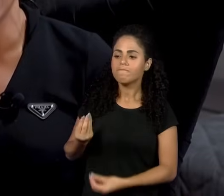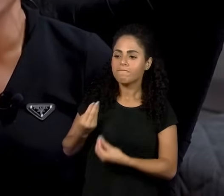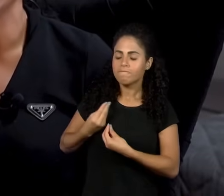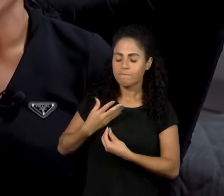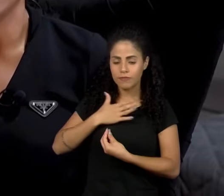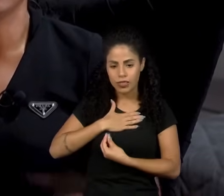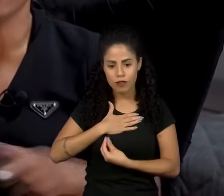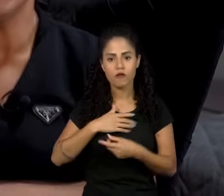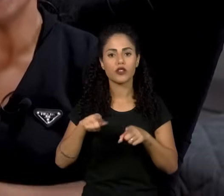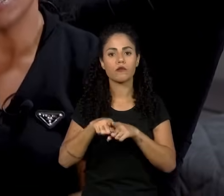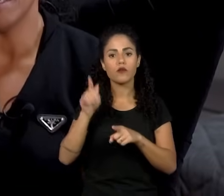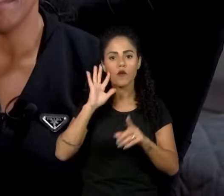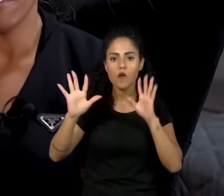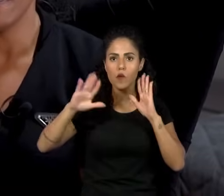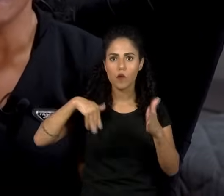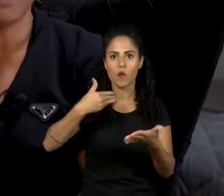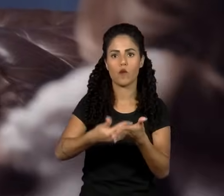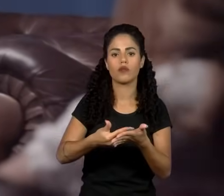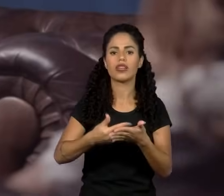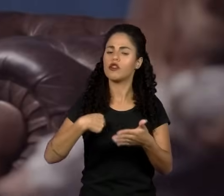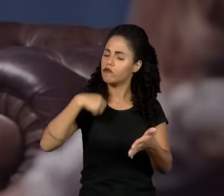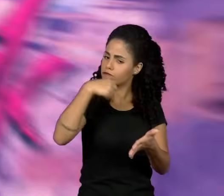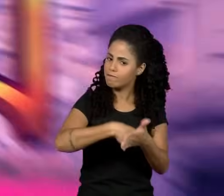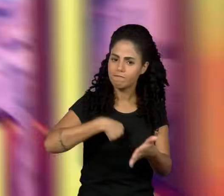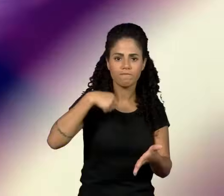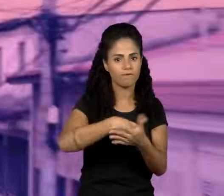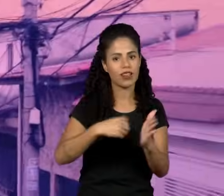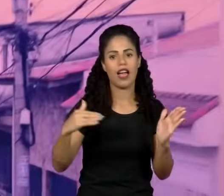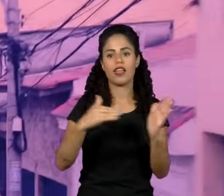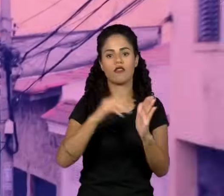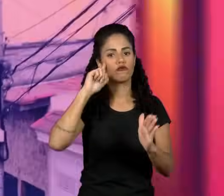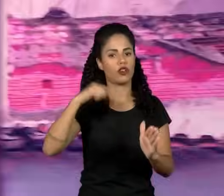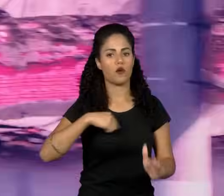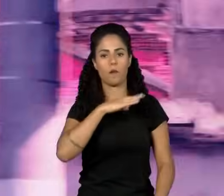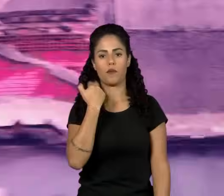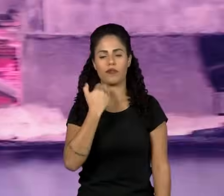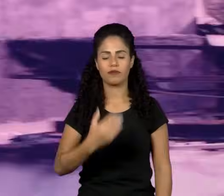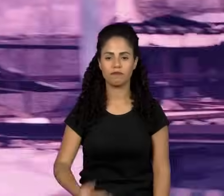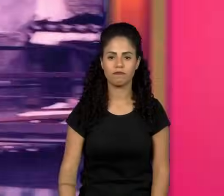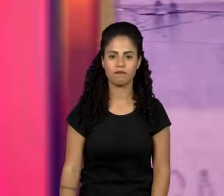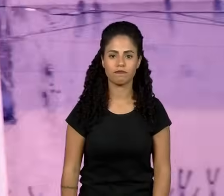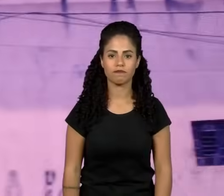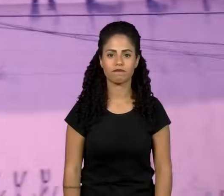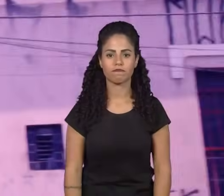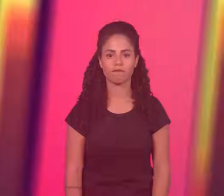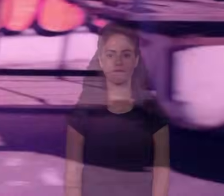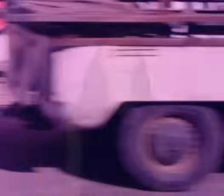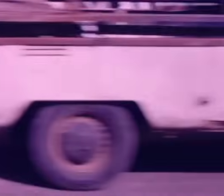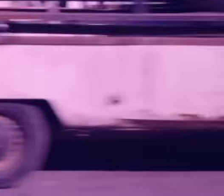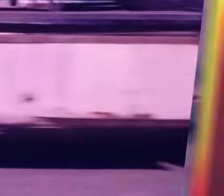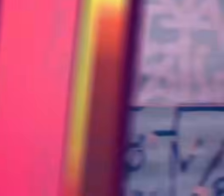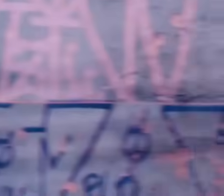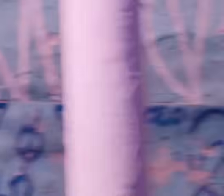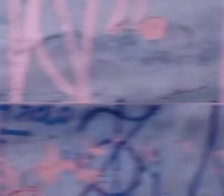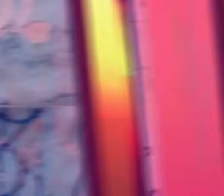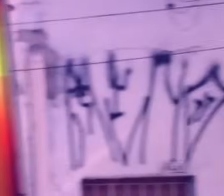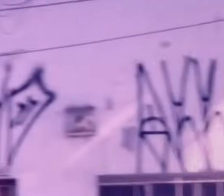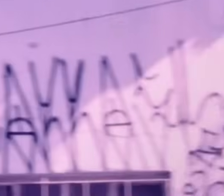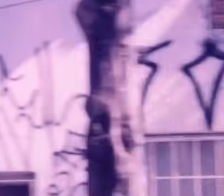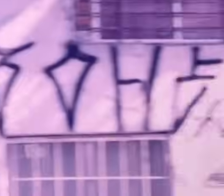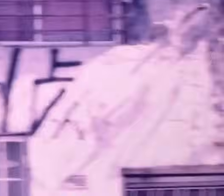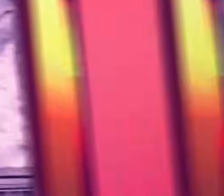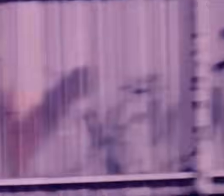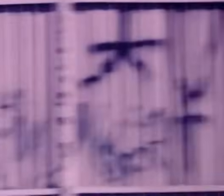vou seguir até o último dia da minha vida. Partiu? O meu presente junta com o